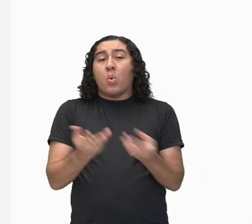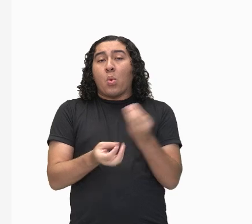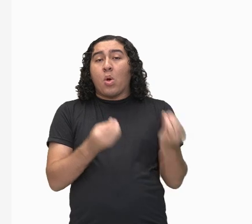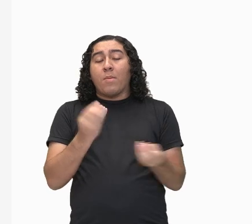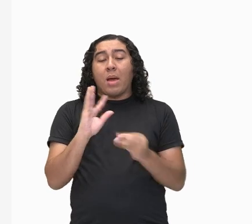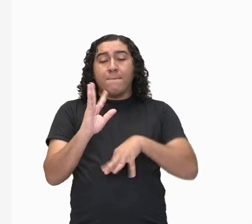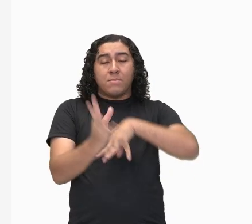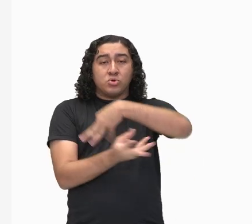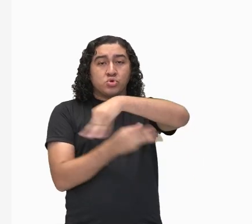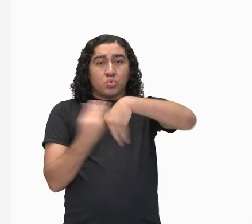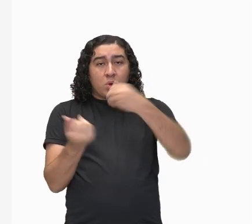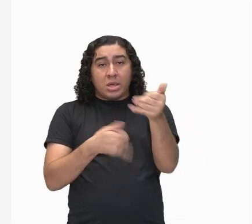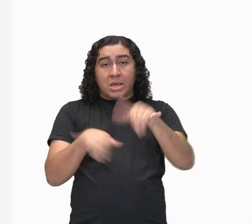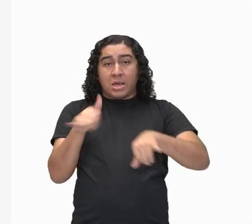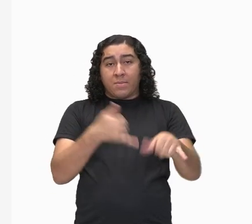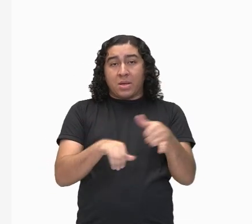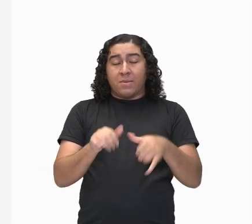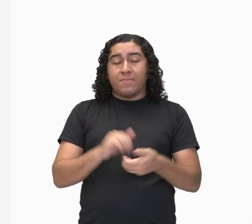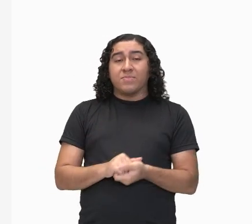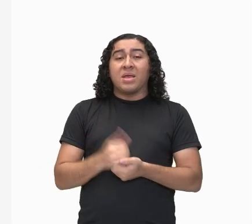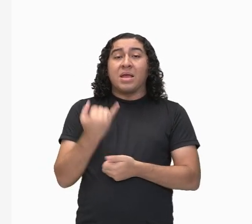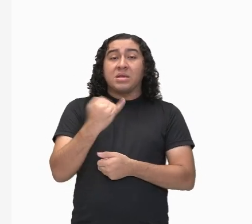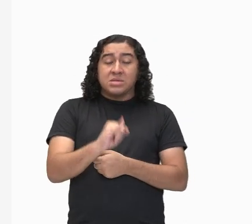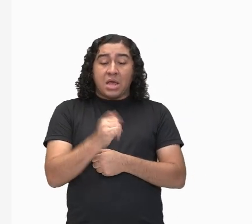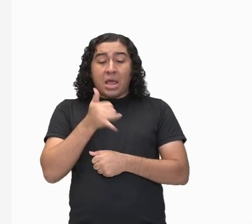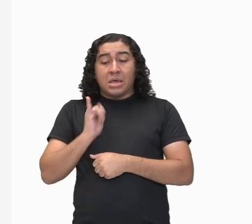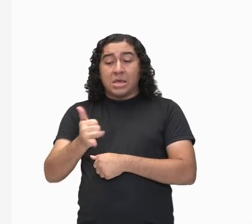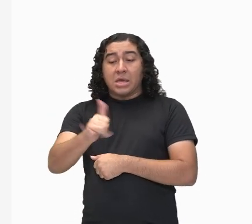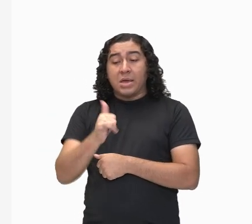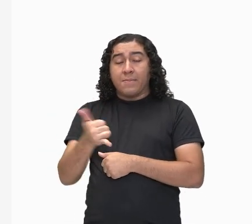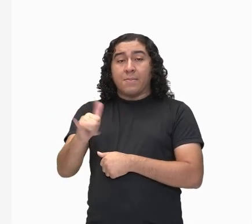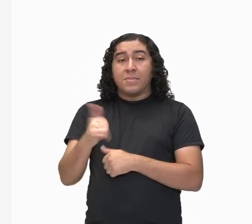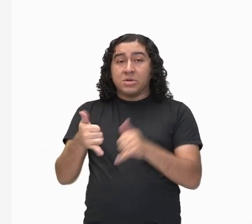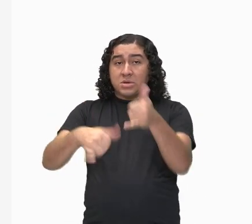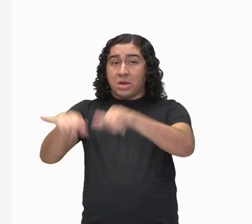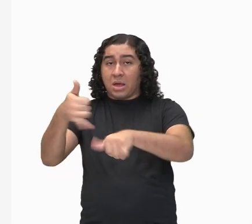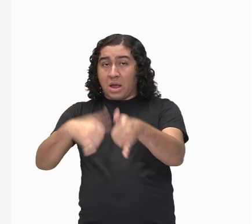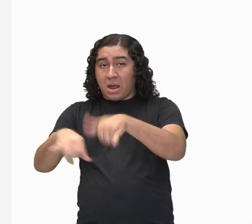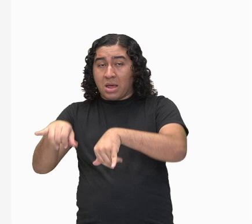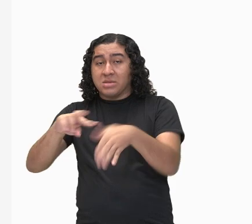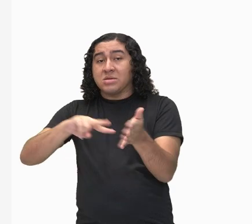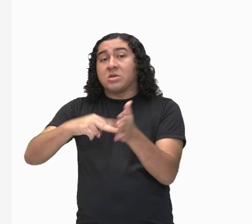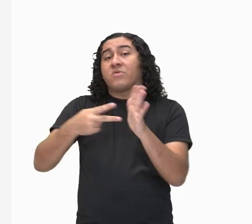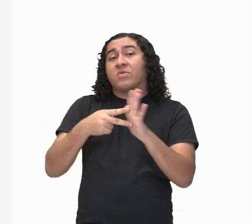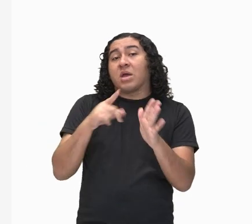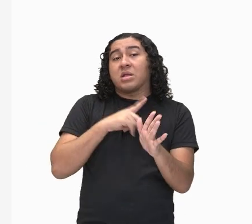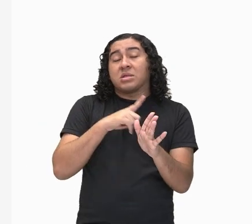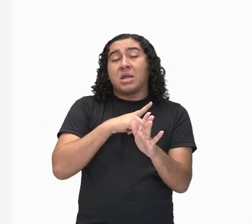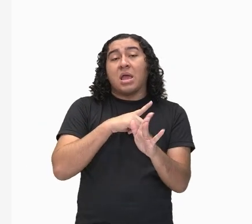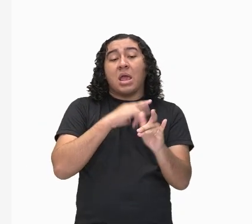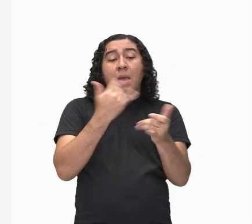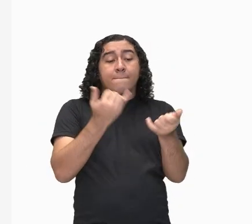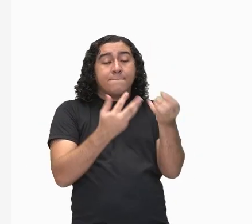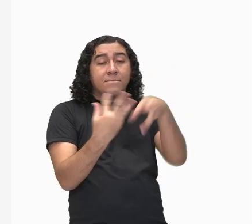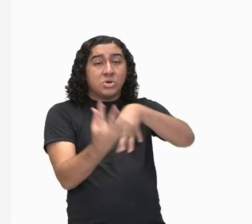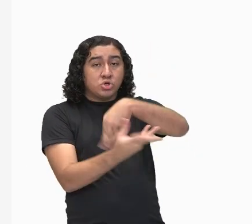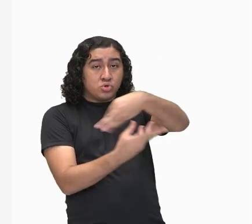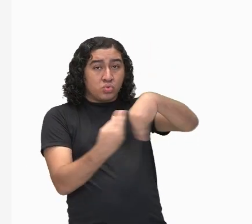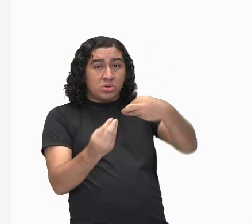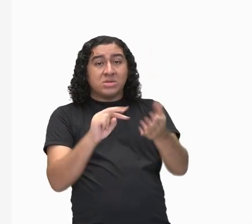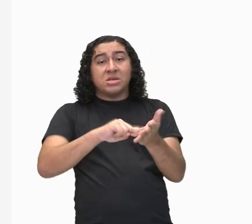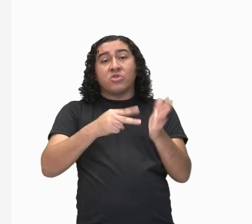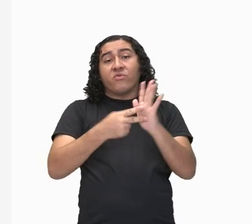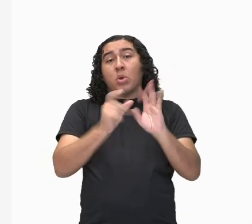energia química, a gente está falando de reações químicas. Nessas reações, moléculas podem se quebrar,